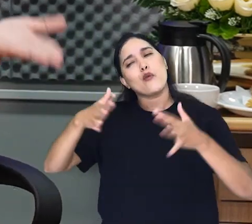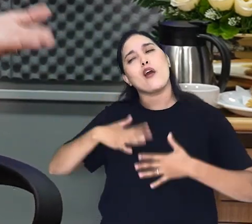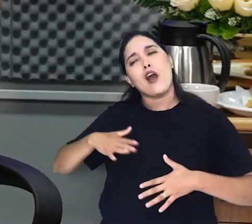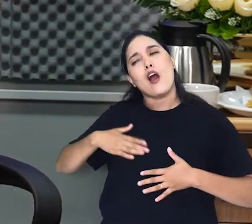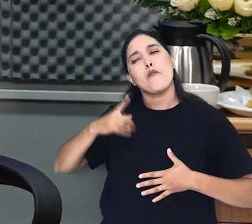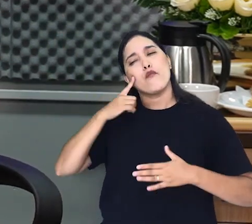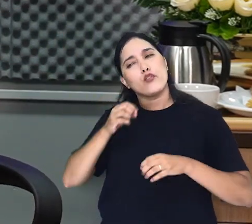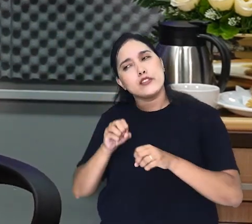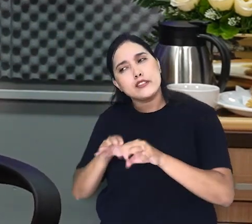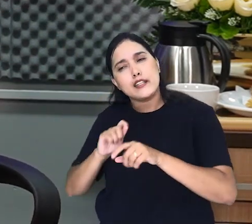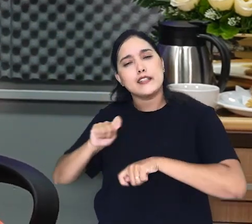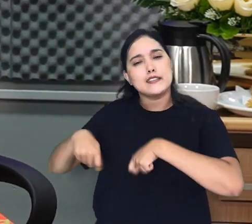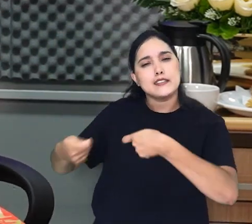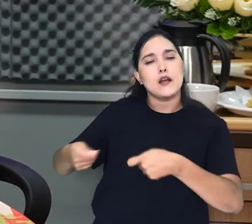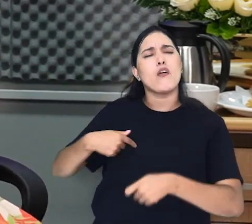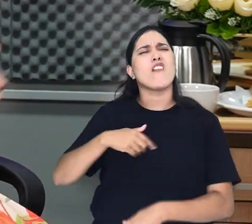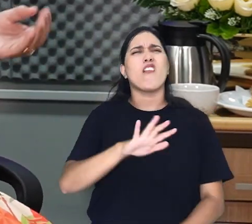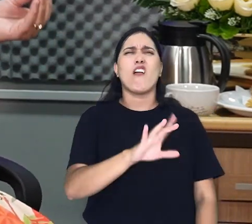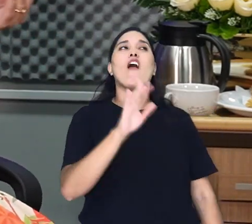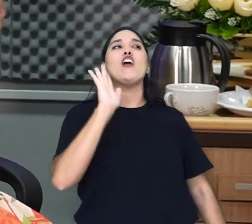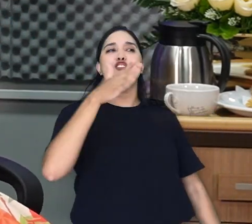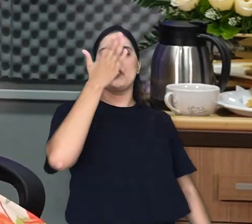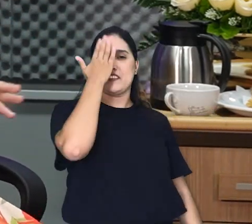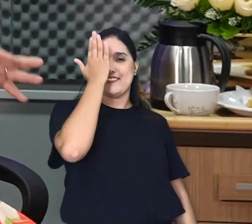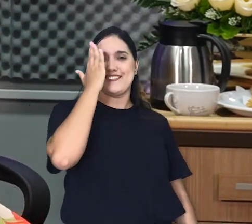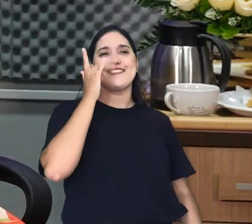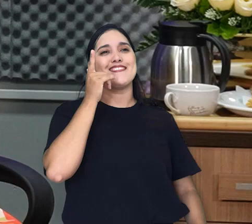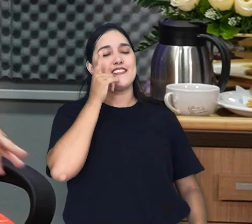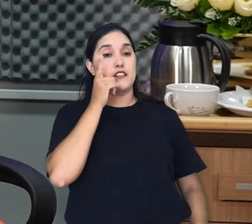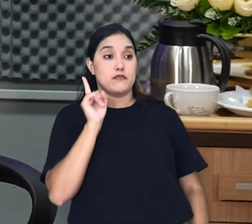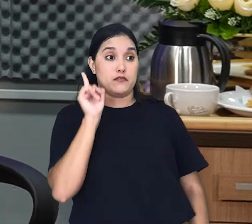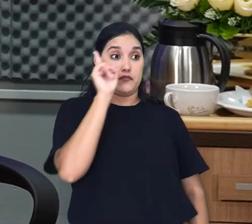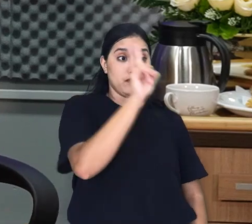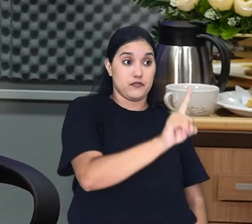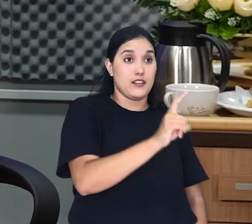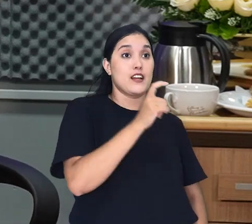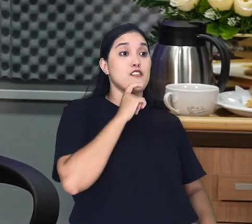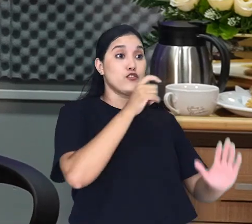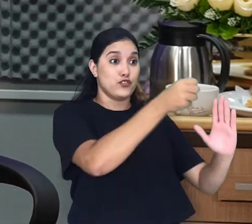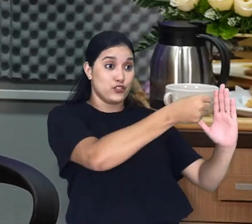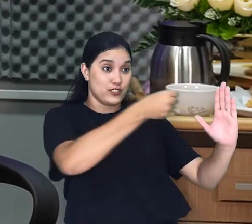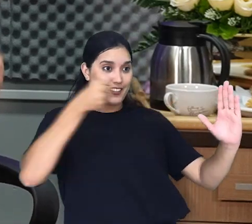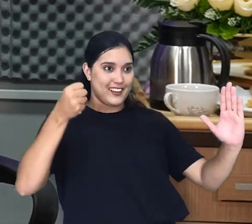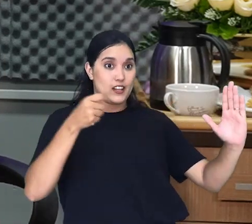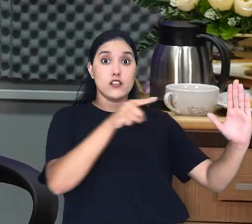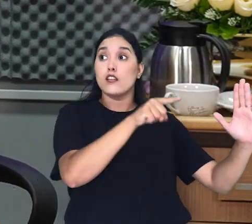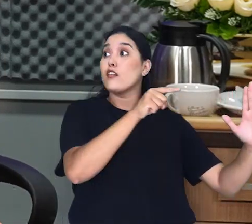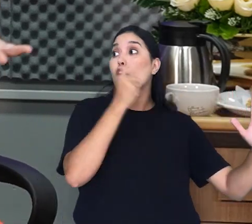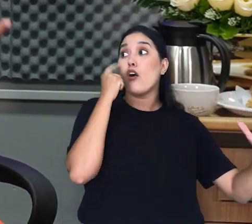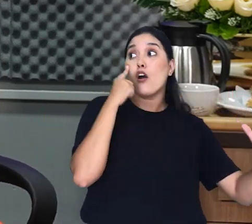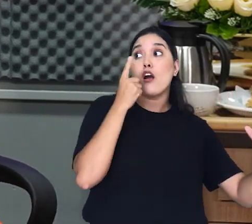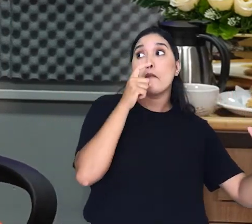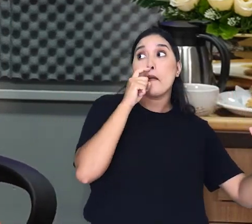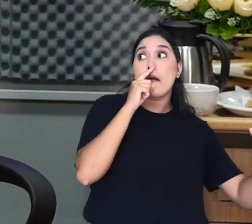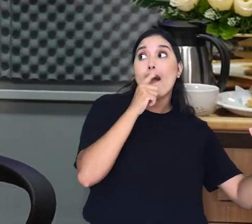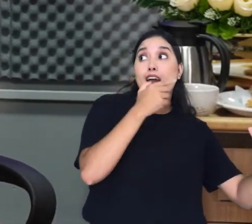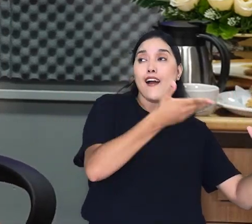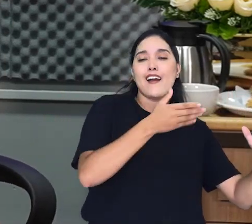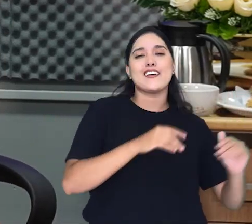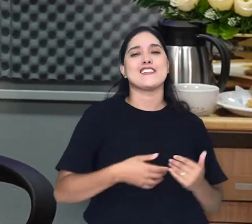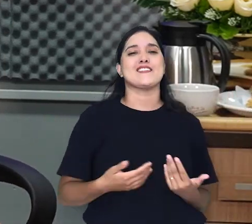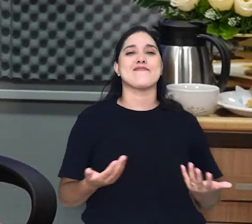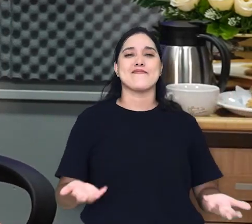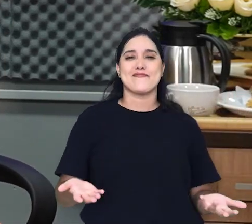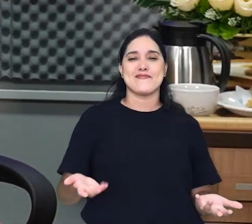para crianças de pais surdos, né? E ela, desde bebê, eu fui estimulando ela. Além da oralidade, eu